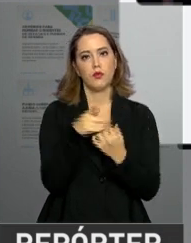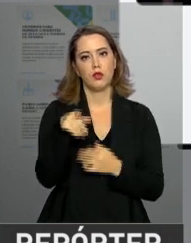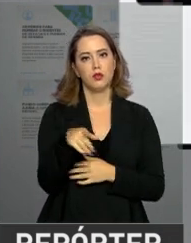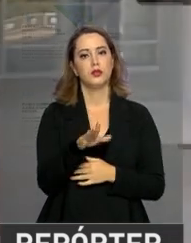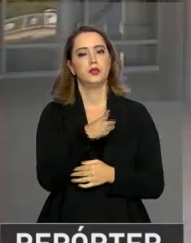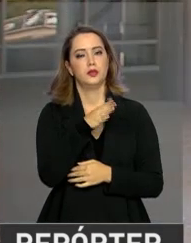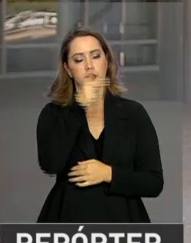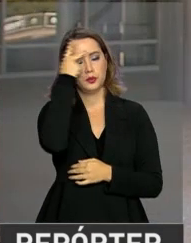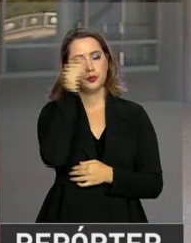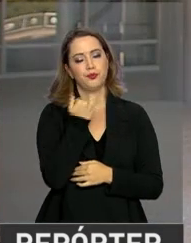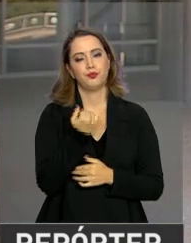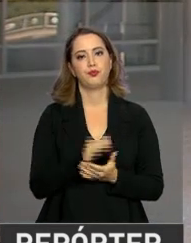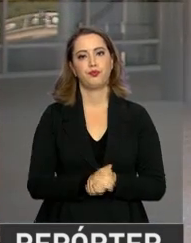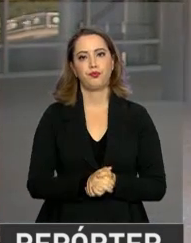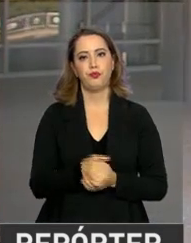vítimas. Daniele.